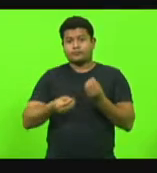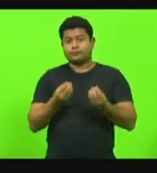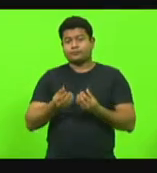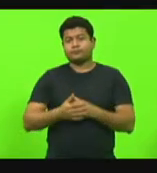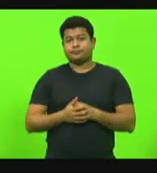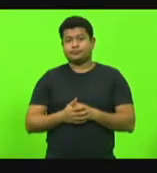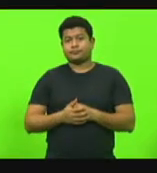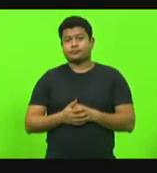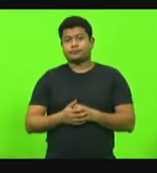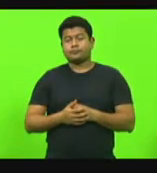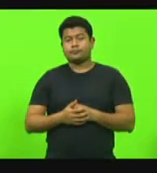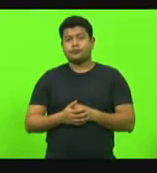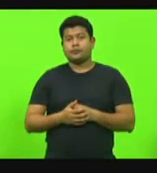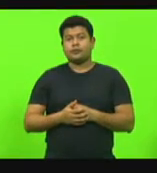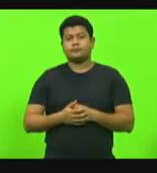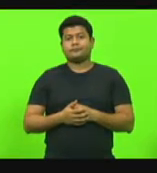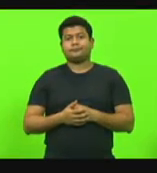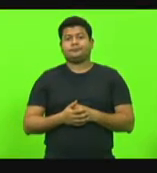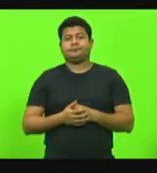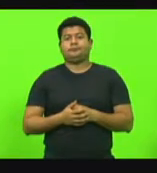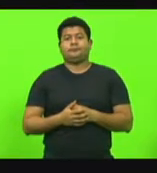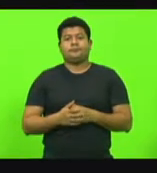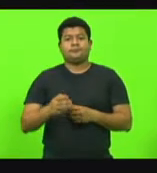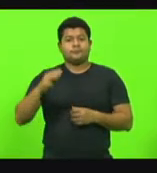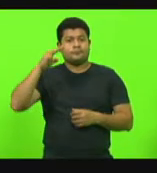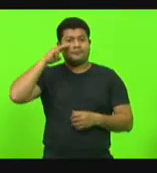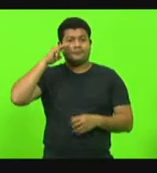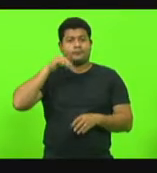Como vota a deputada Marlene Fengler?